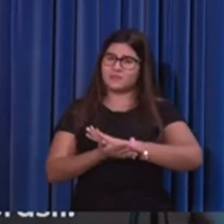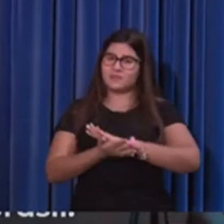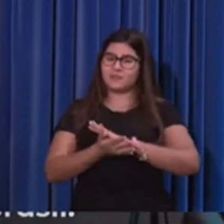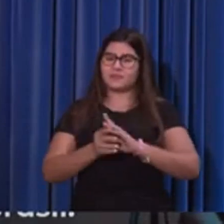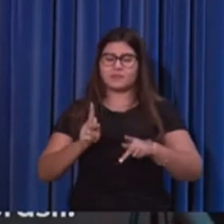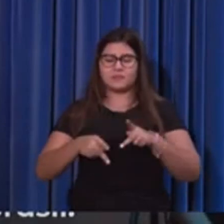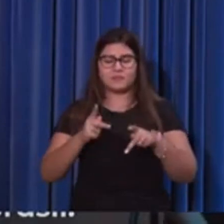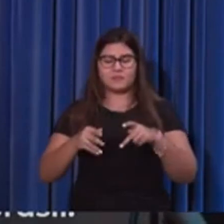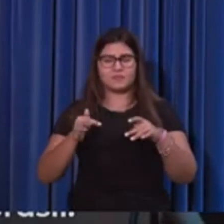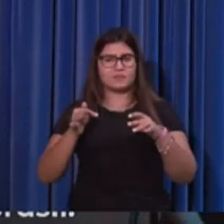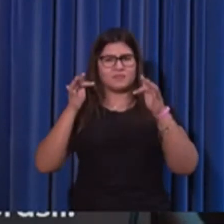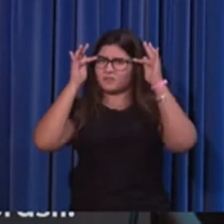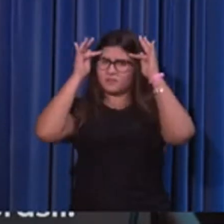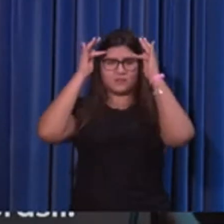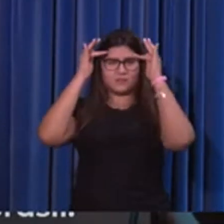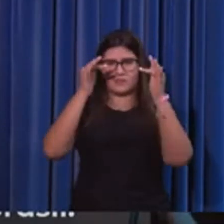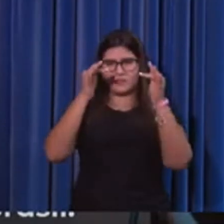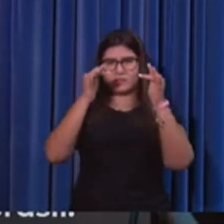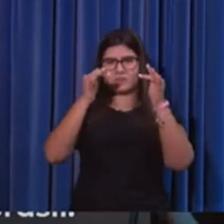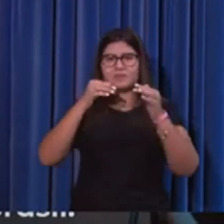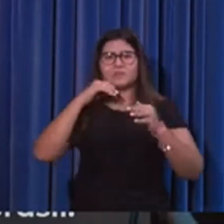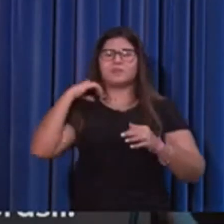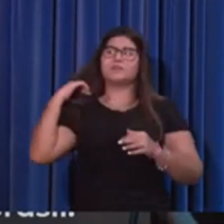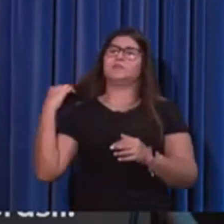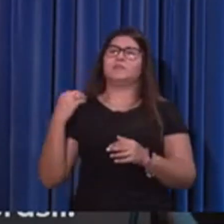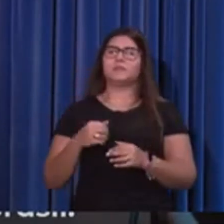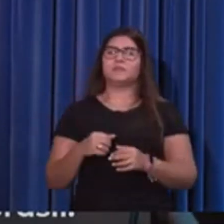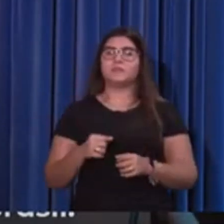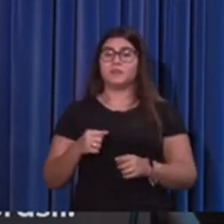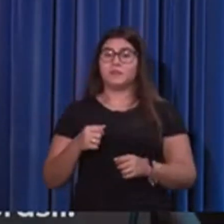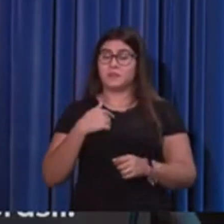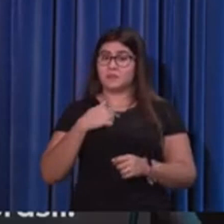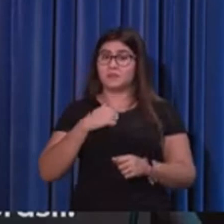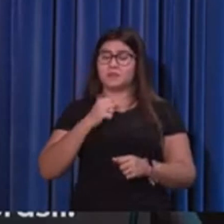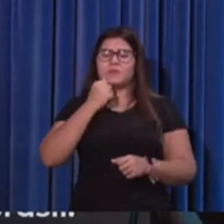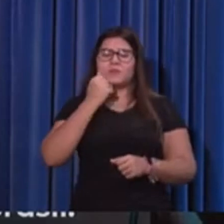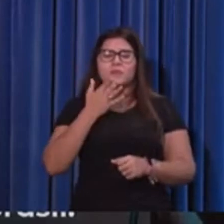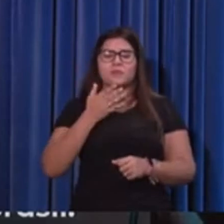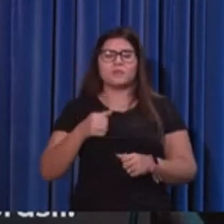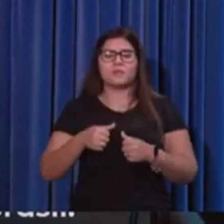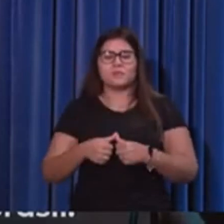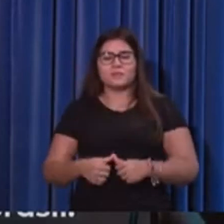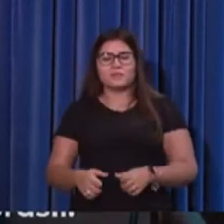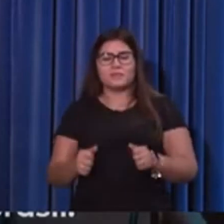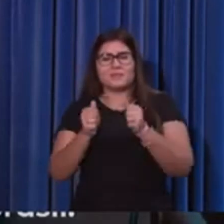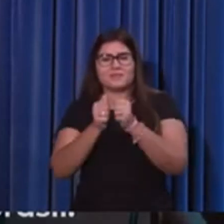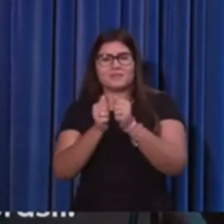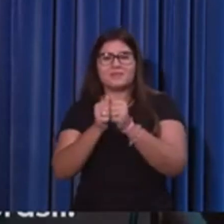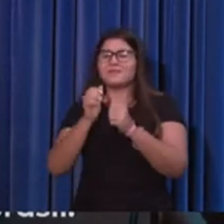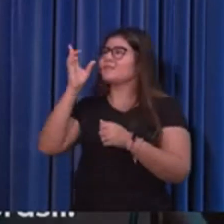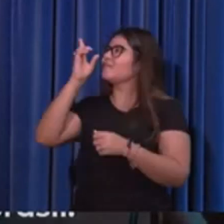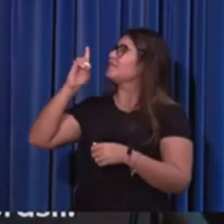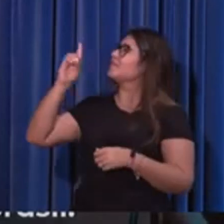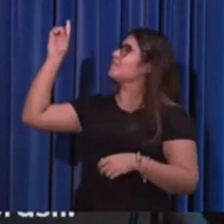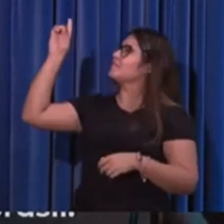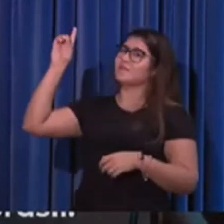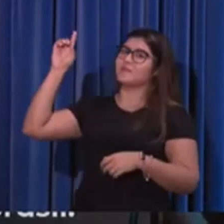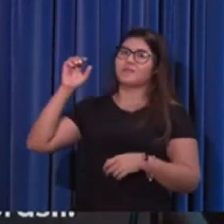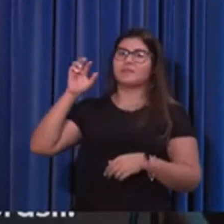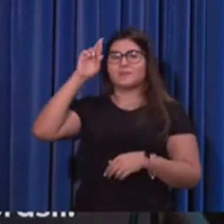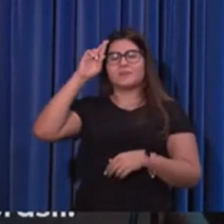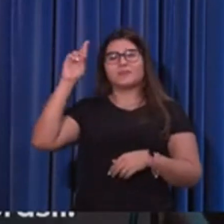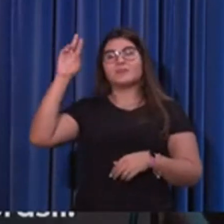contigo. Quanto a mim, bom é estar junto a Deus. No Senhor Deus, ponho o